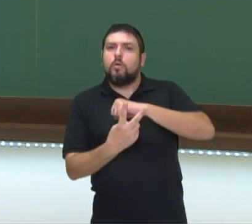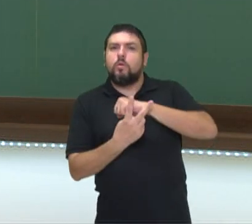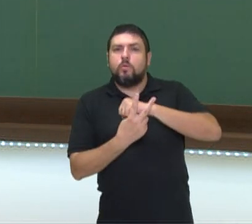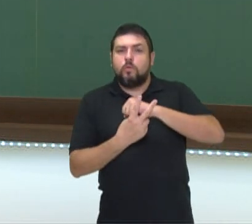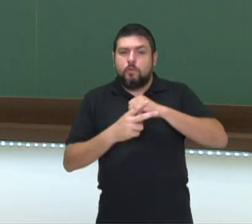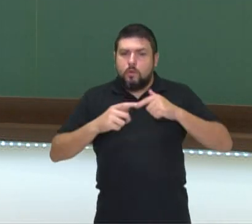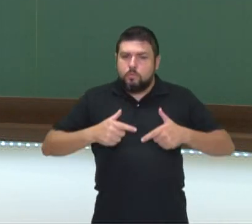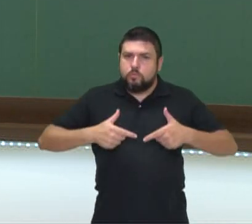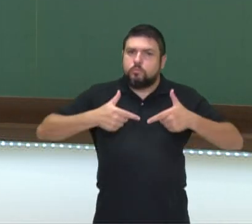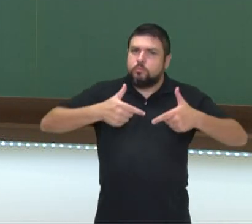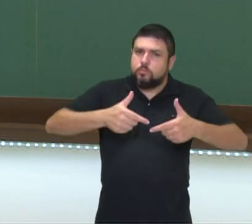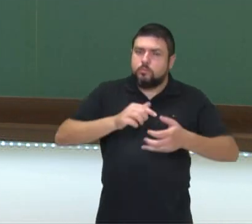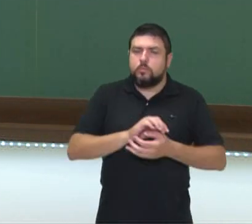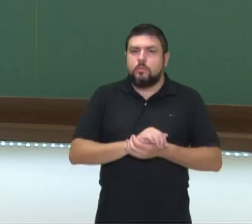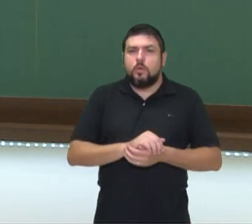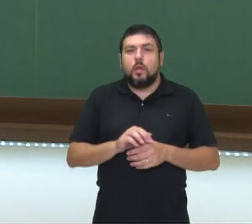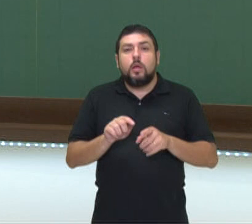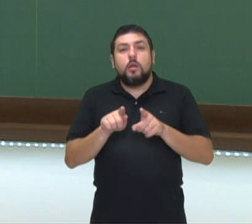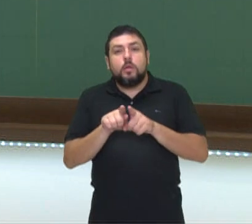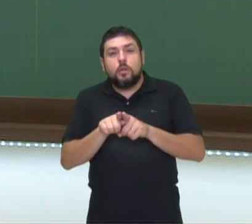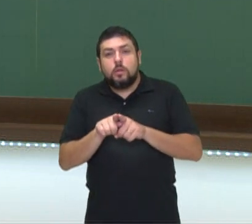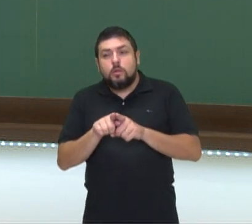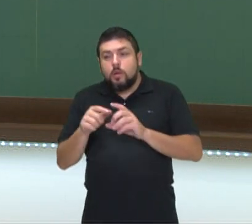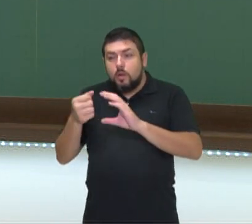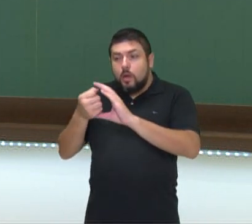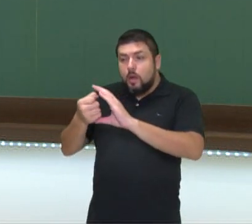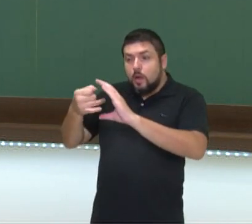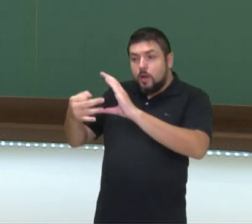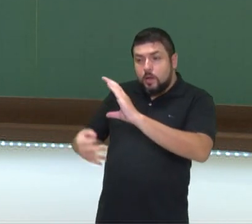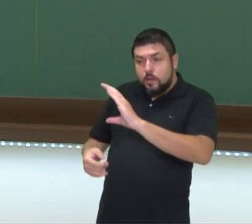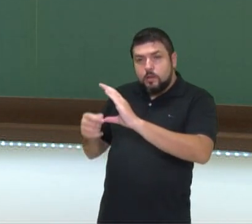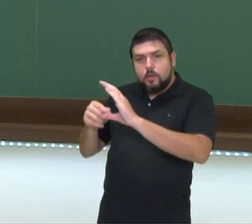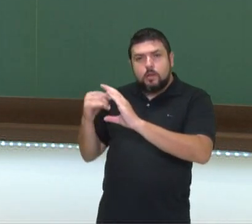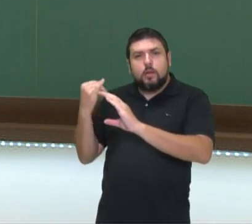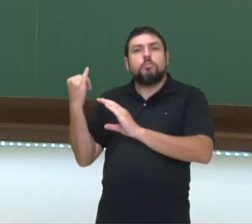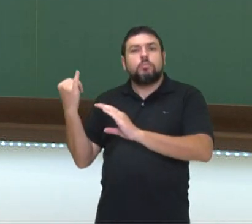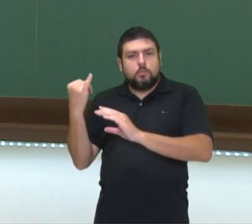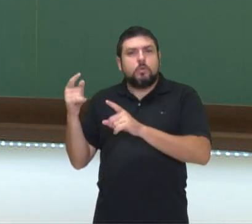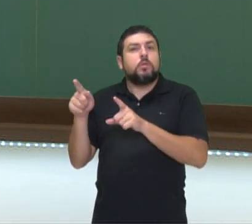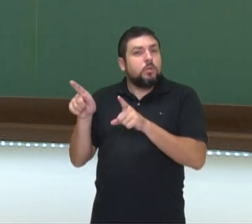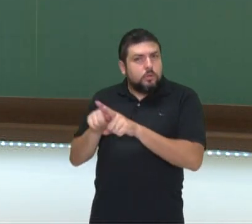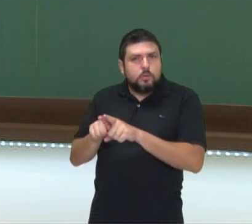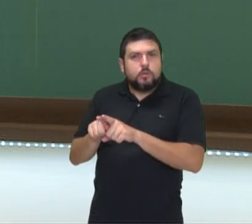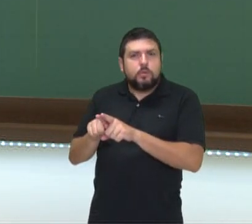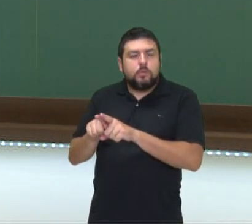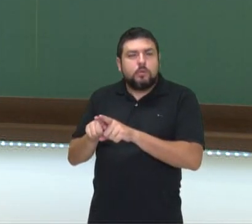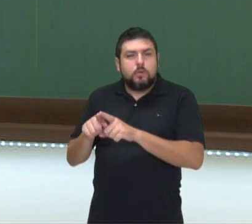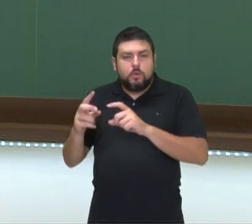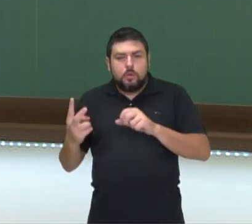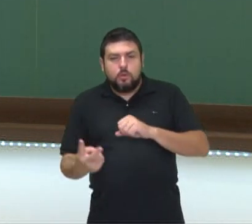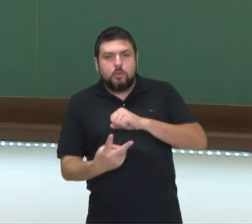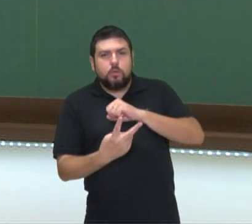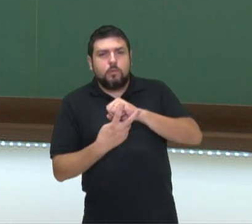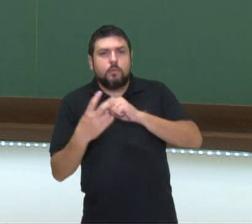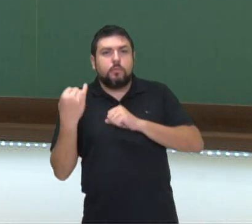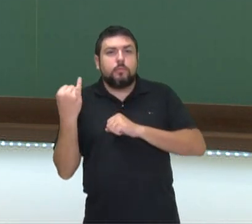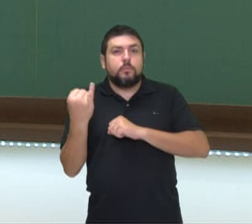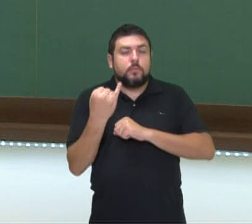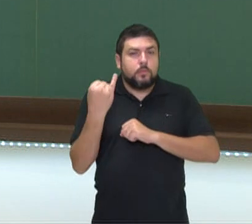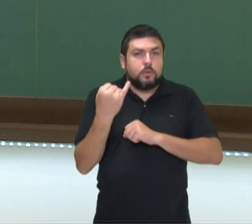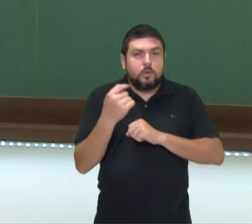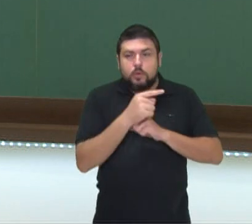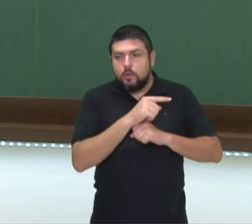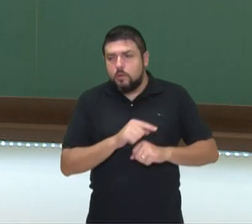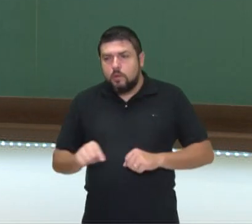verbo significativo, e também uma característica, tranquilas. Tranquilas, o nosso predicativo, portanto, do sujeito,